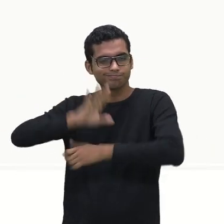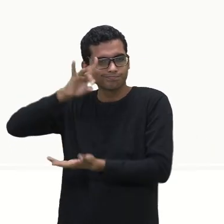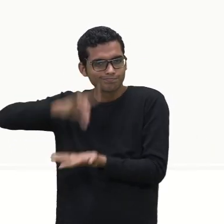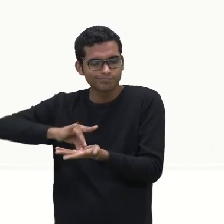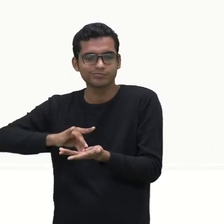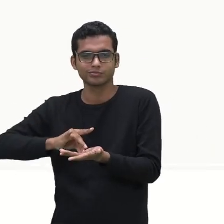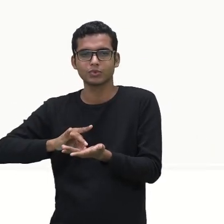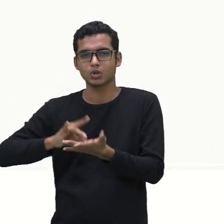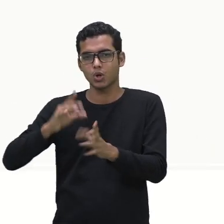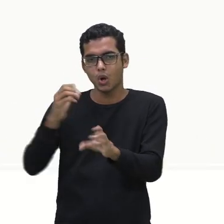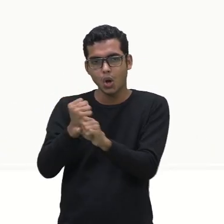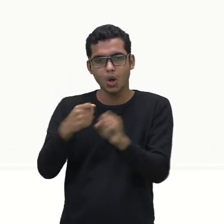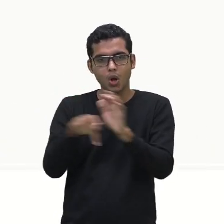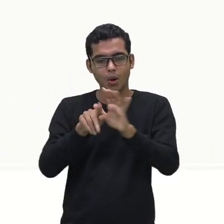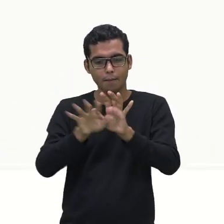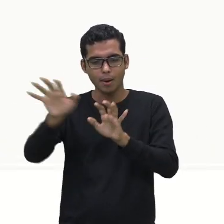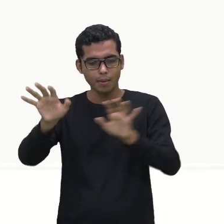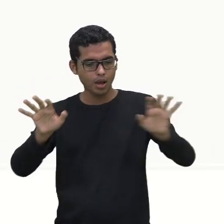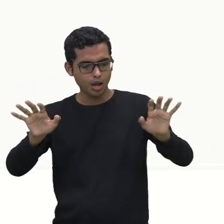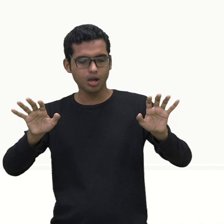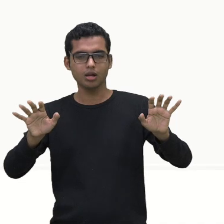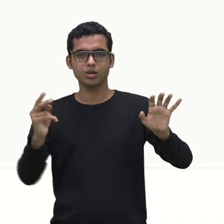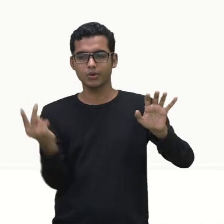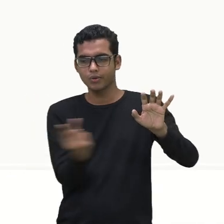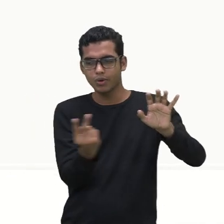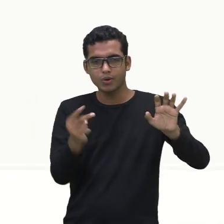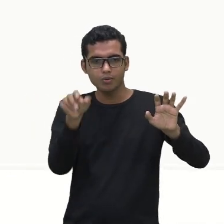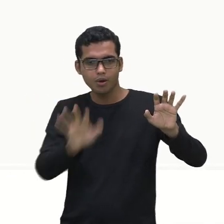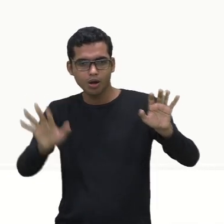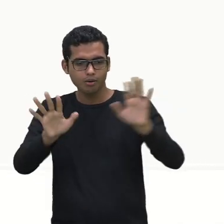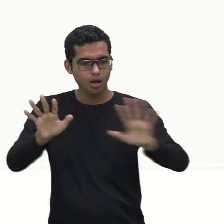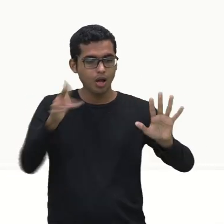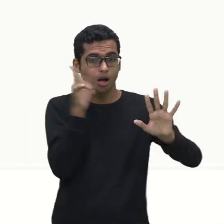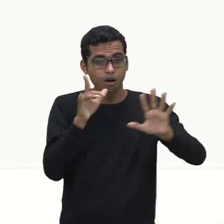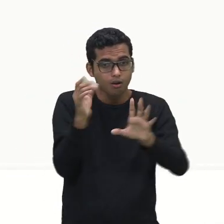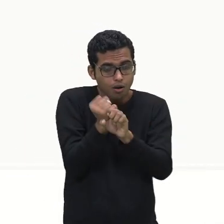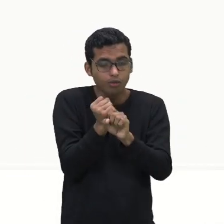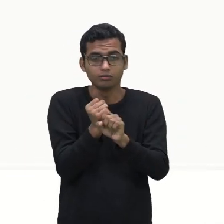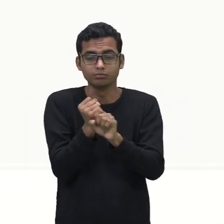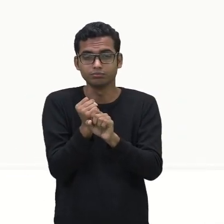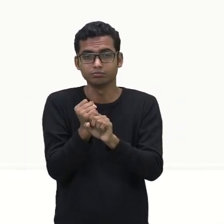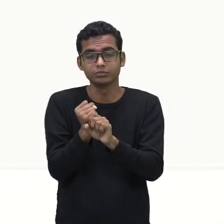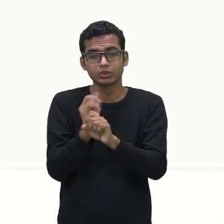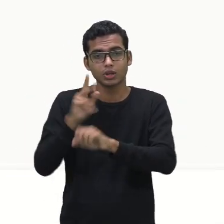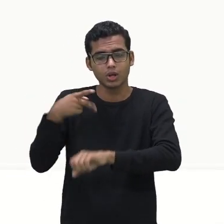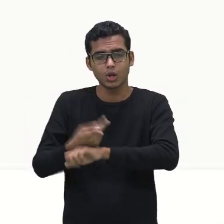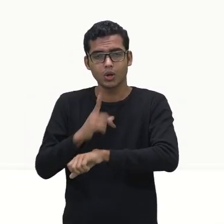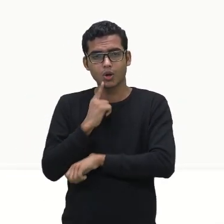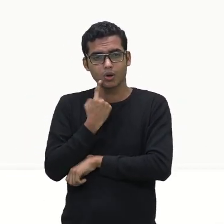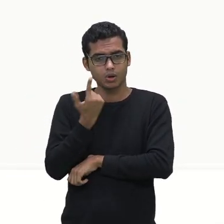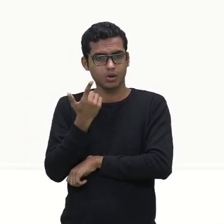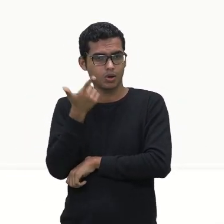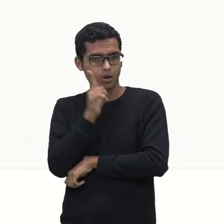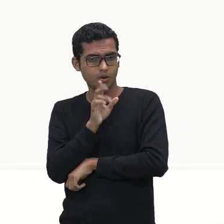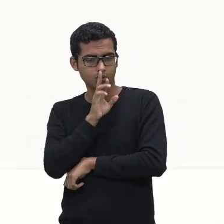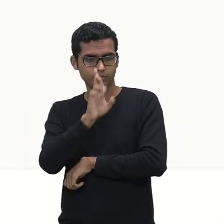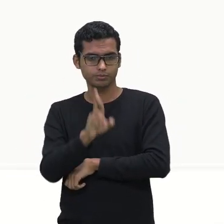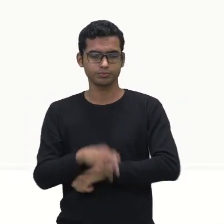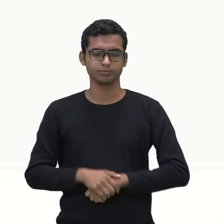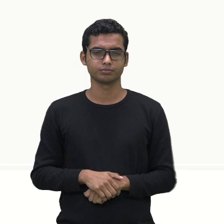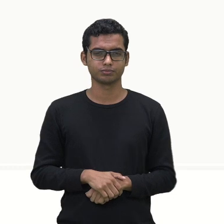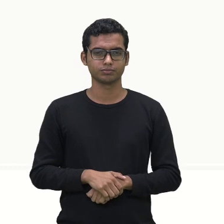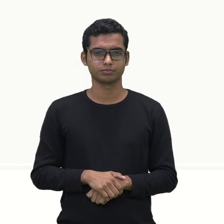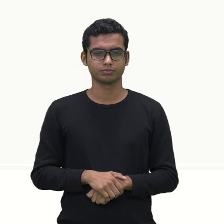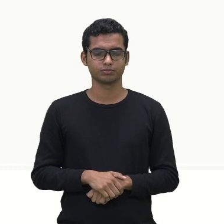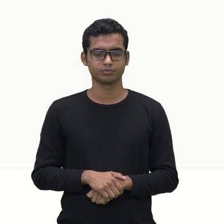separado as duas áreas, a gente vai ter então, deixa eu mudar a cor aqui, a